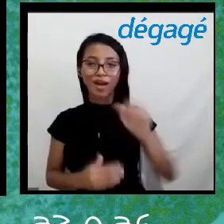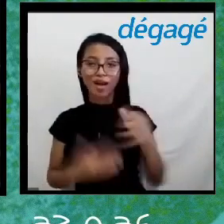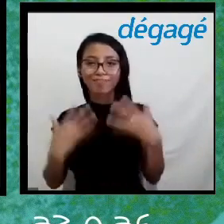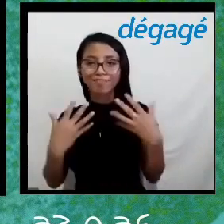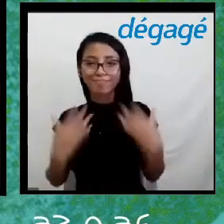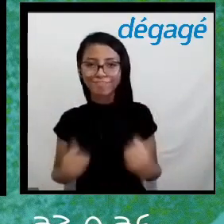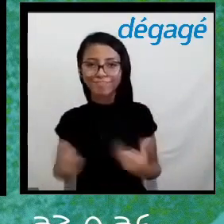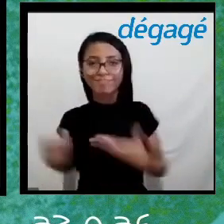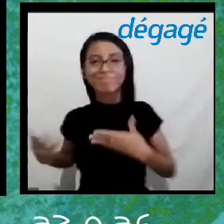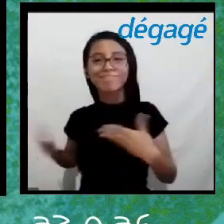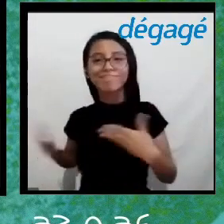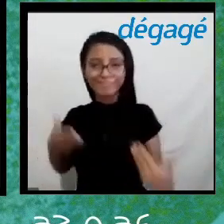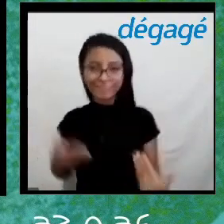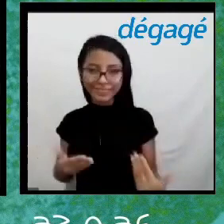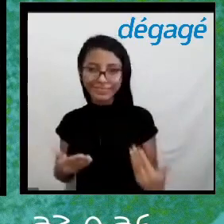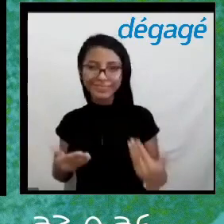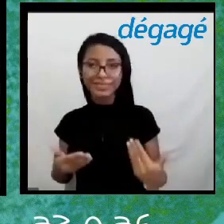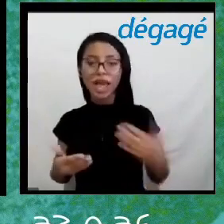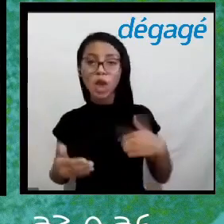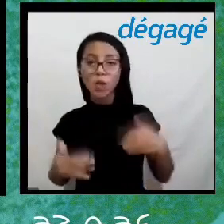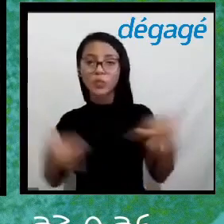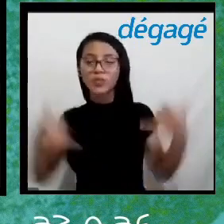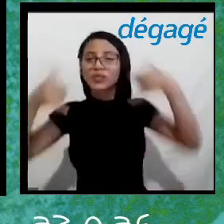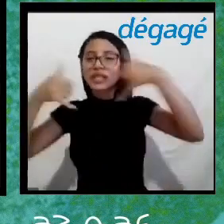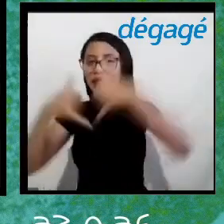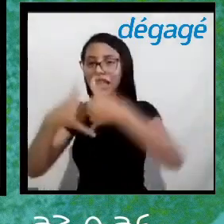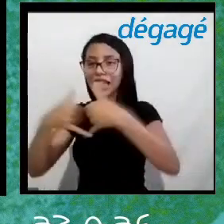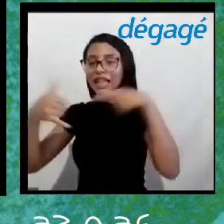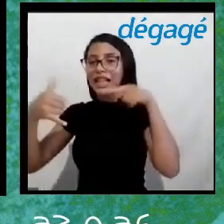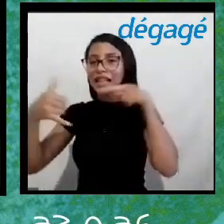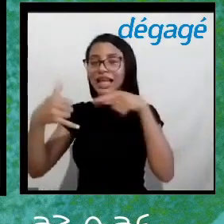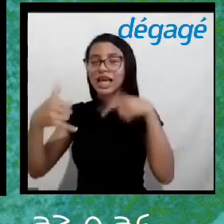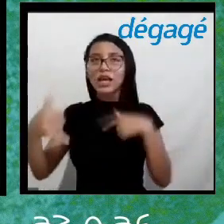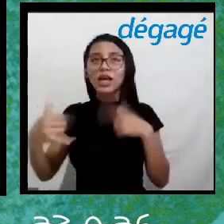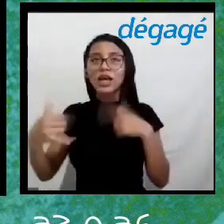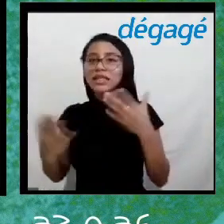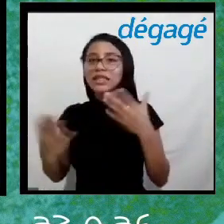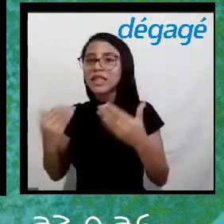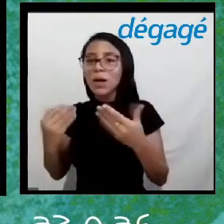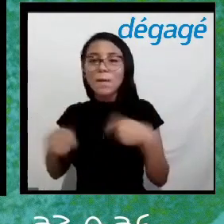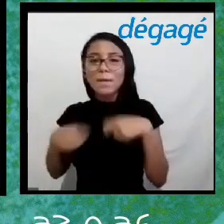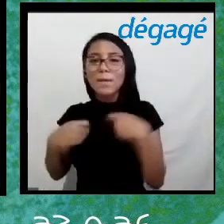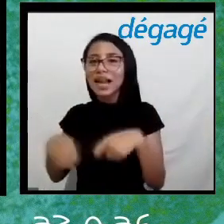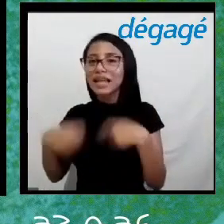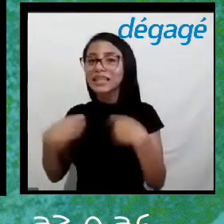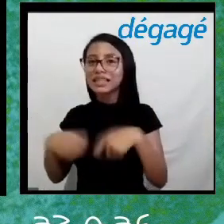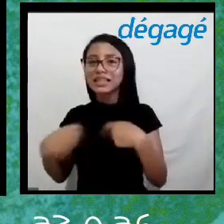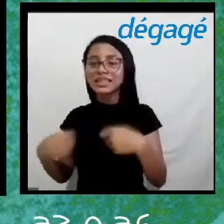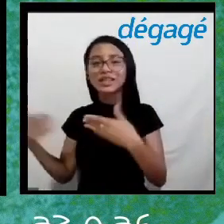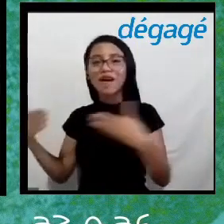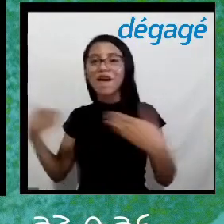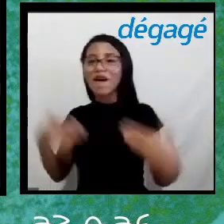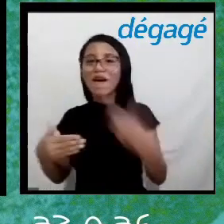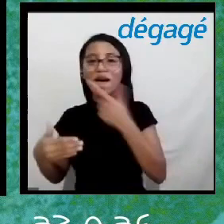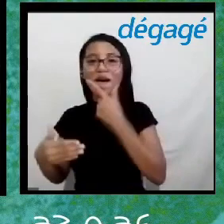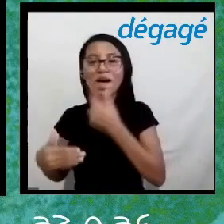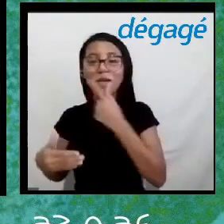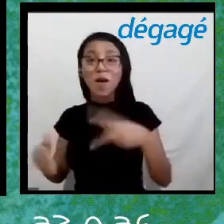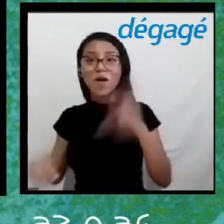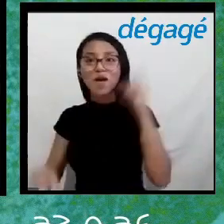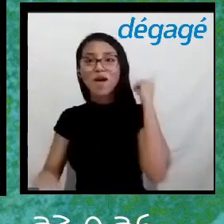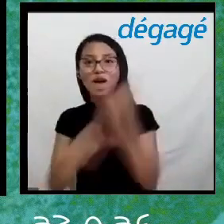eu liguei para ele, fiquei enlouquecida buscando o Fábio e encontrei em São Paulo.